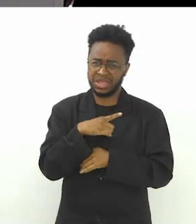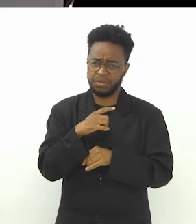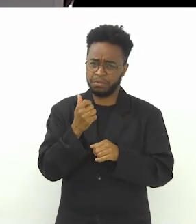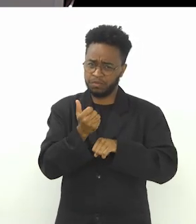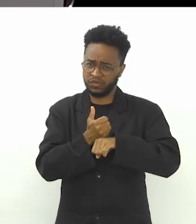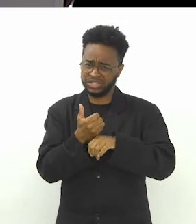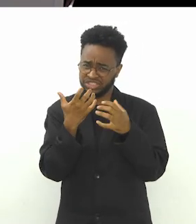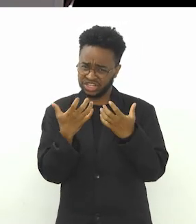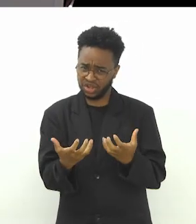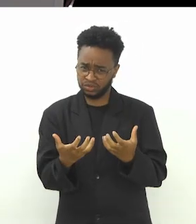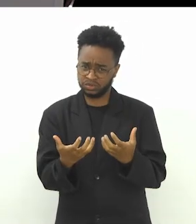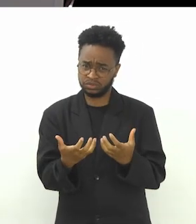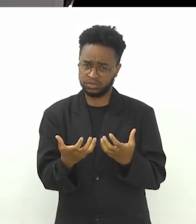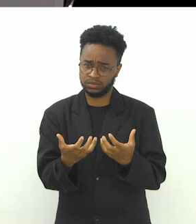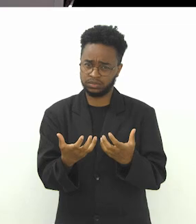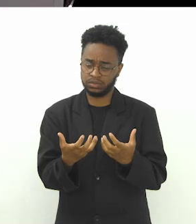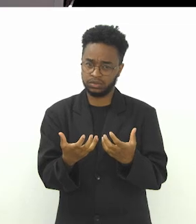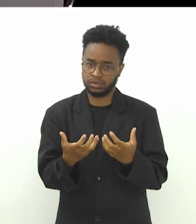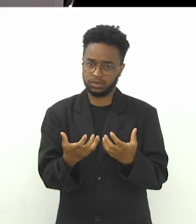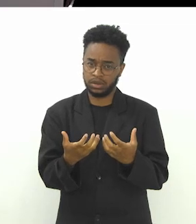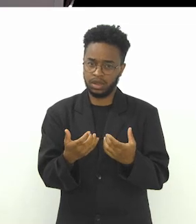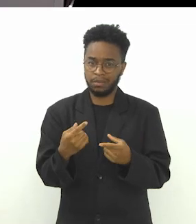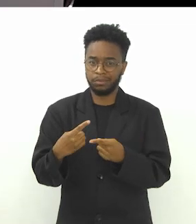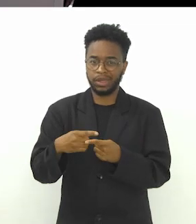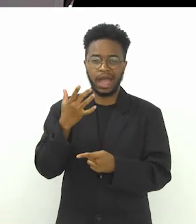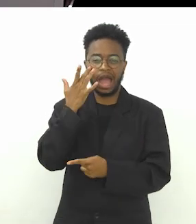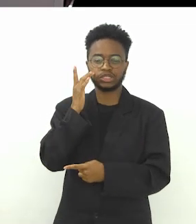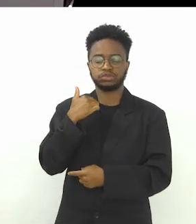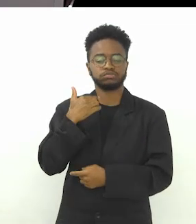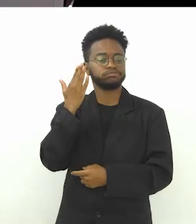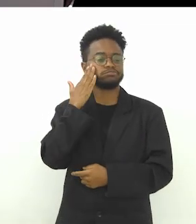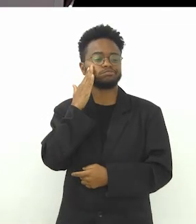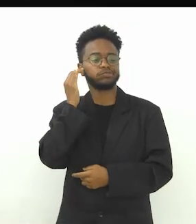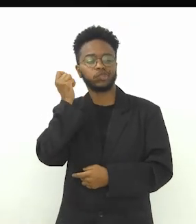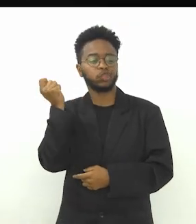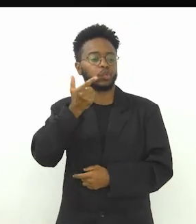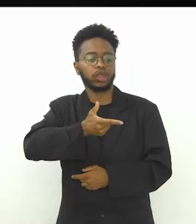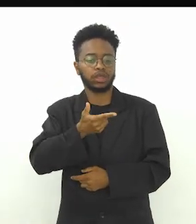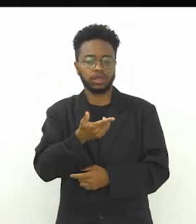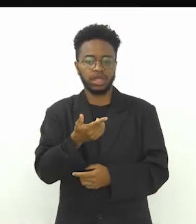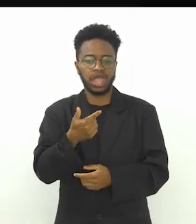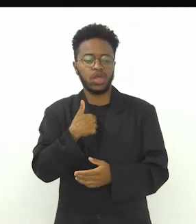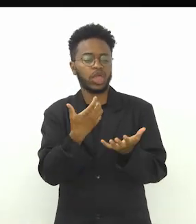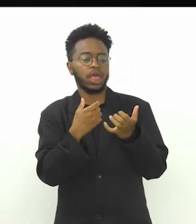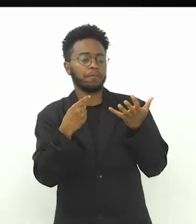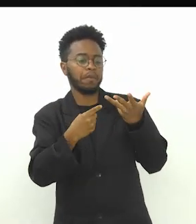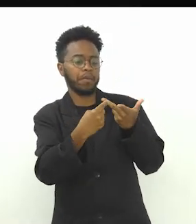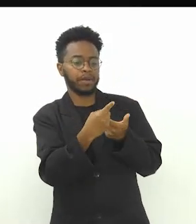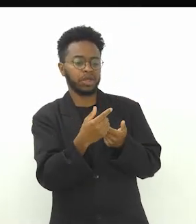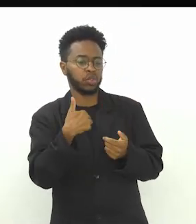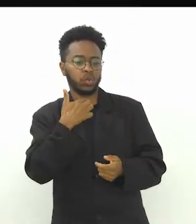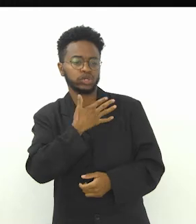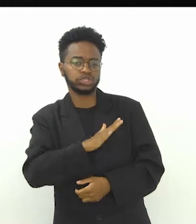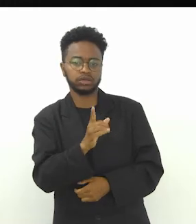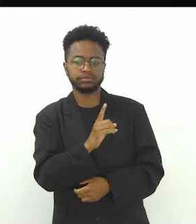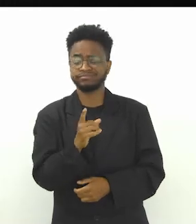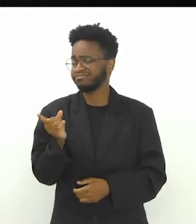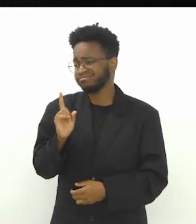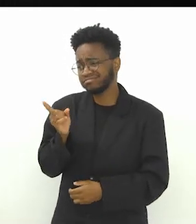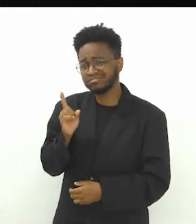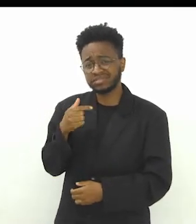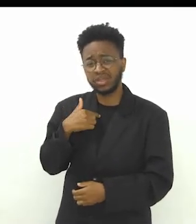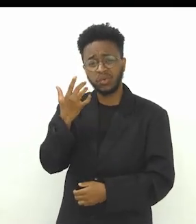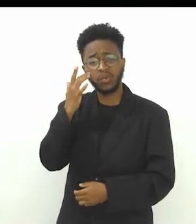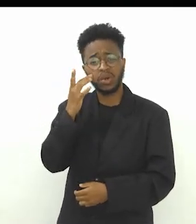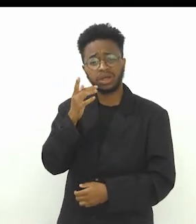carnavalesco chato? Que é aquele que acha que sabe mais do que o iluminador. Não, eu quero isso. Não gostei. Não, eu